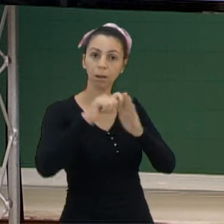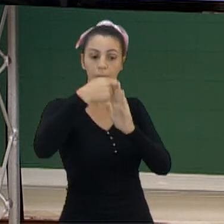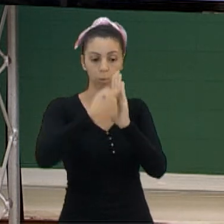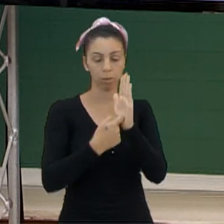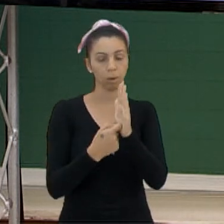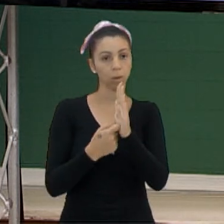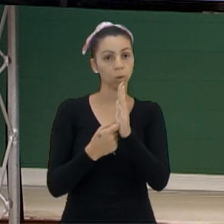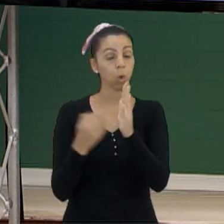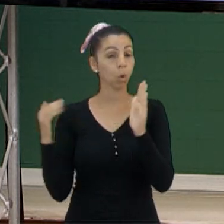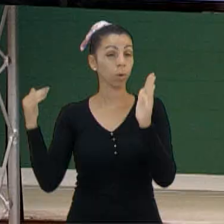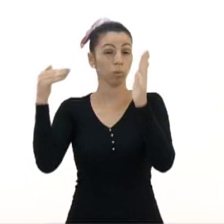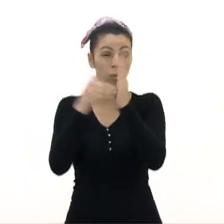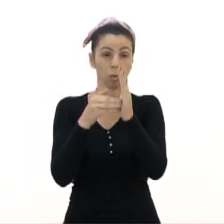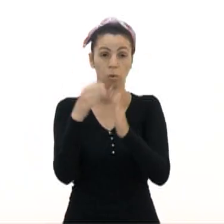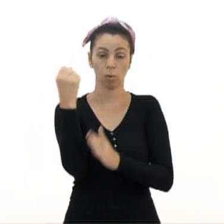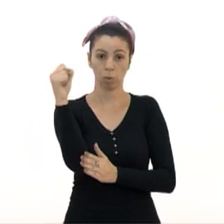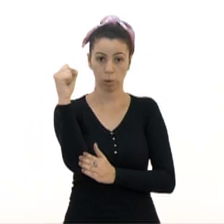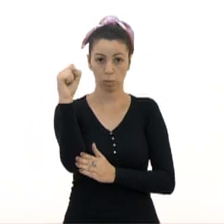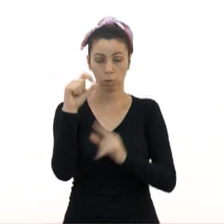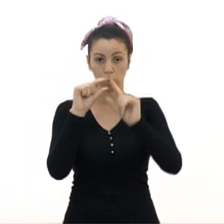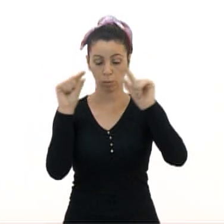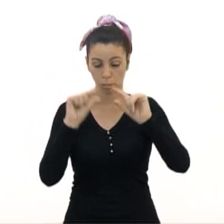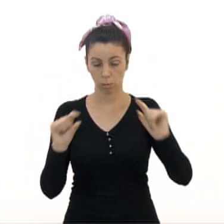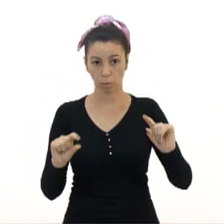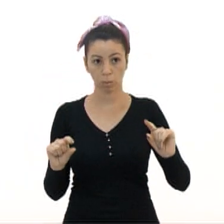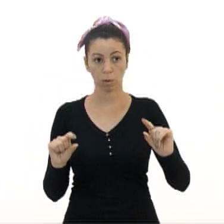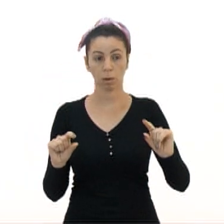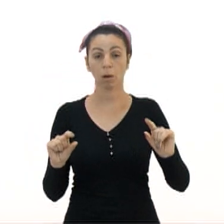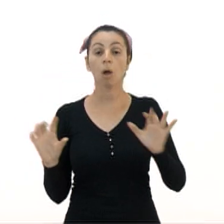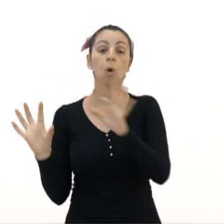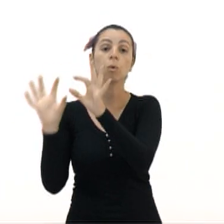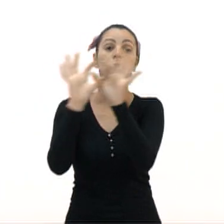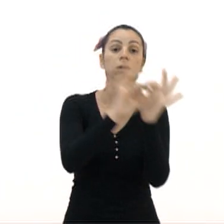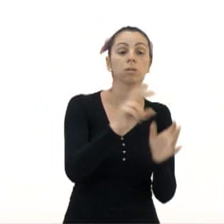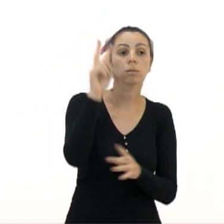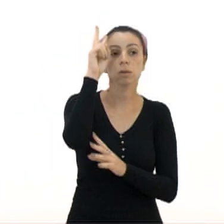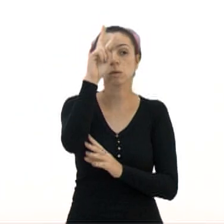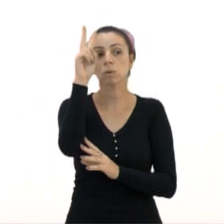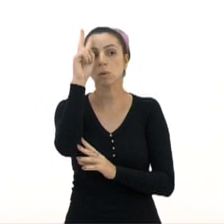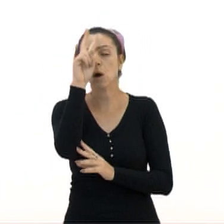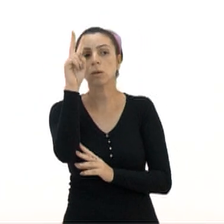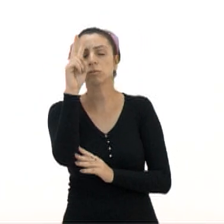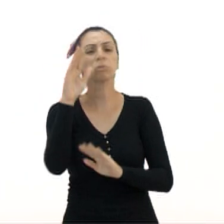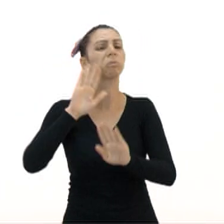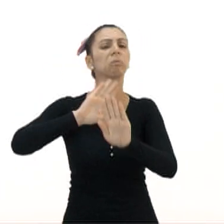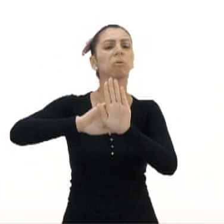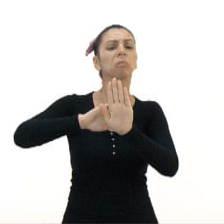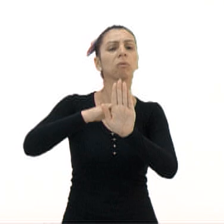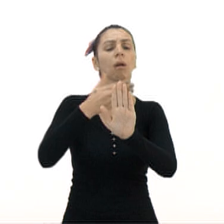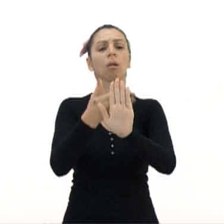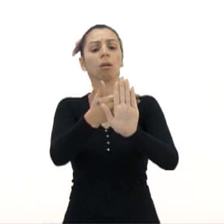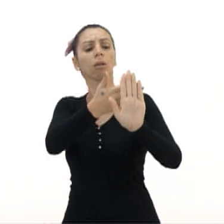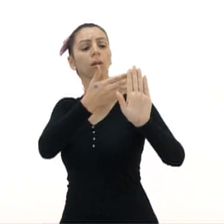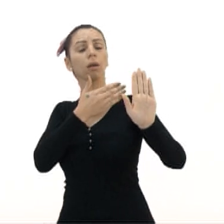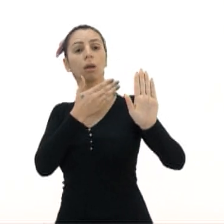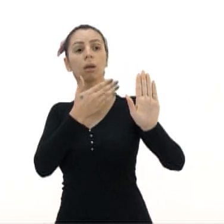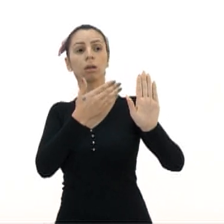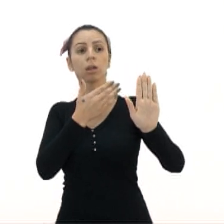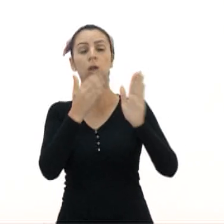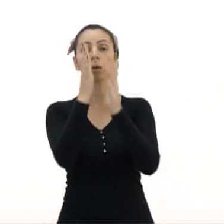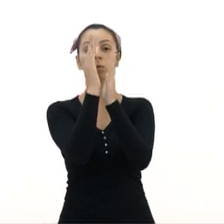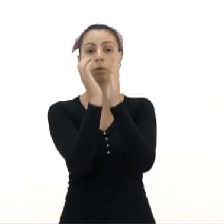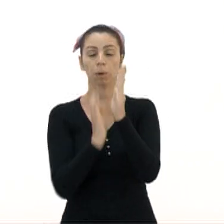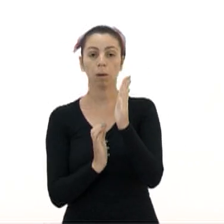linhas sobre o contexto histórico que serve de pano de fundo para a arte barroca. Que história é essa de pano de fundo? É tudo o que acontece